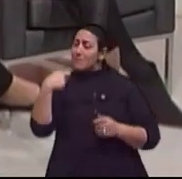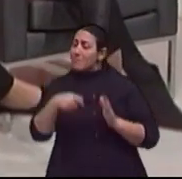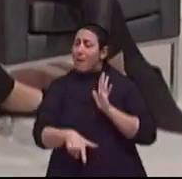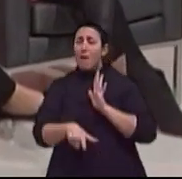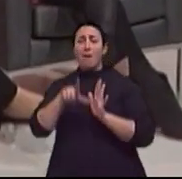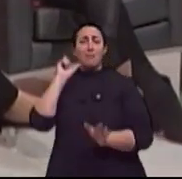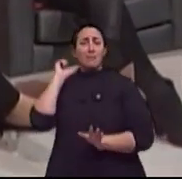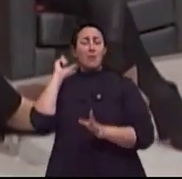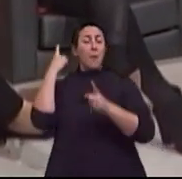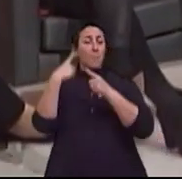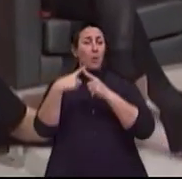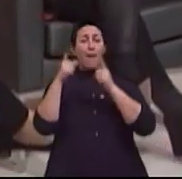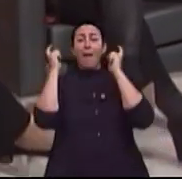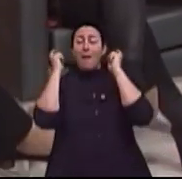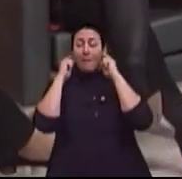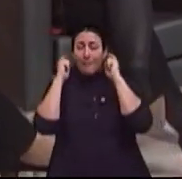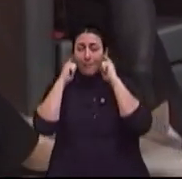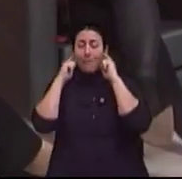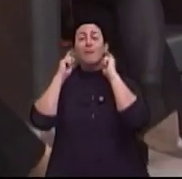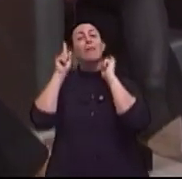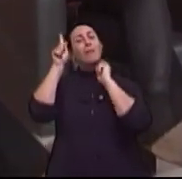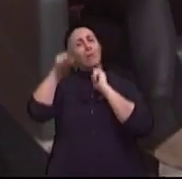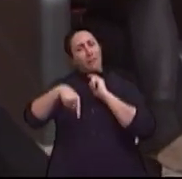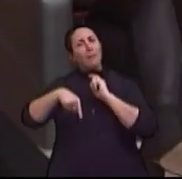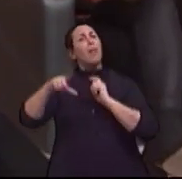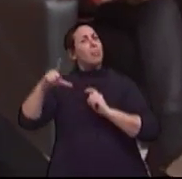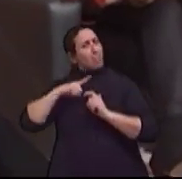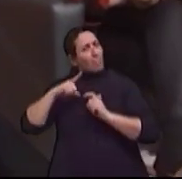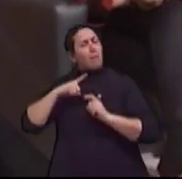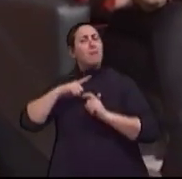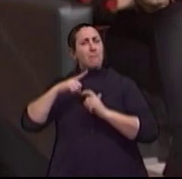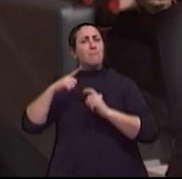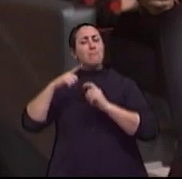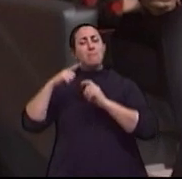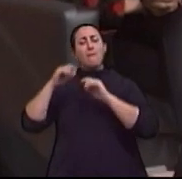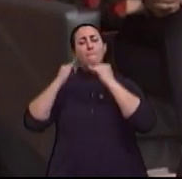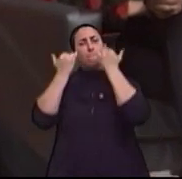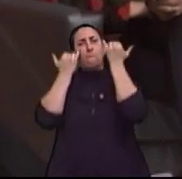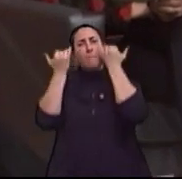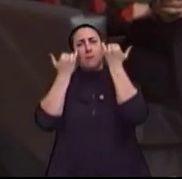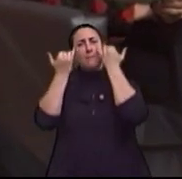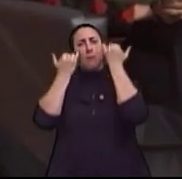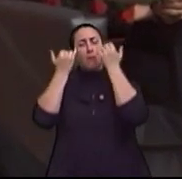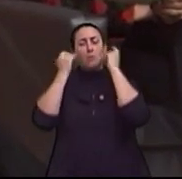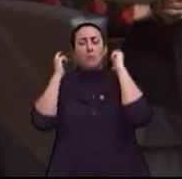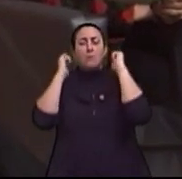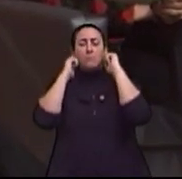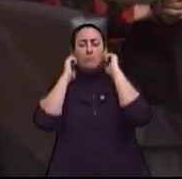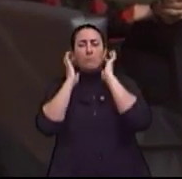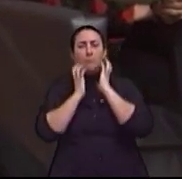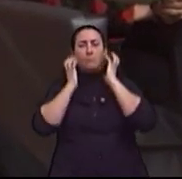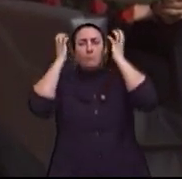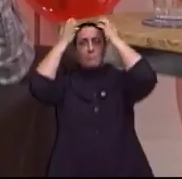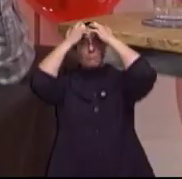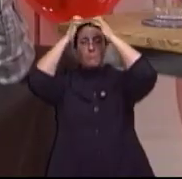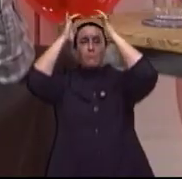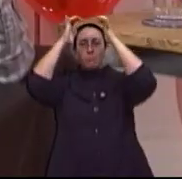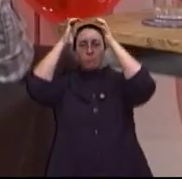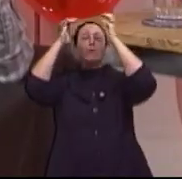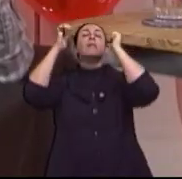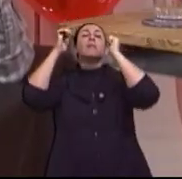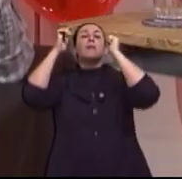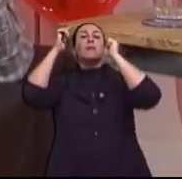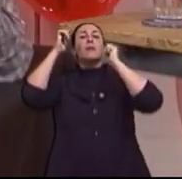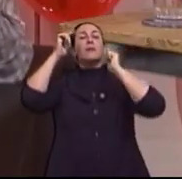além da audição a gente tem essa esse processamento da informação até o cérebro então tem o nervo que faz a